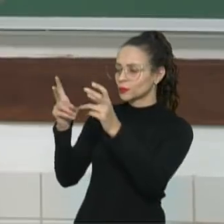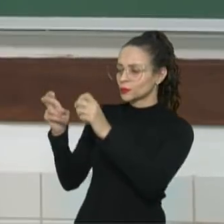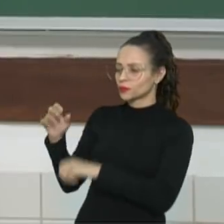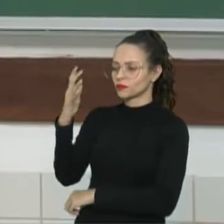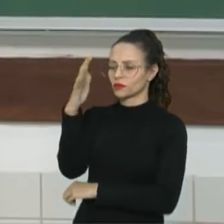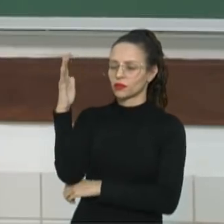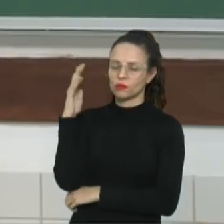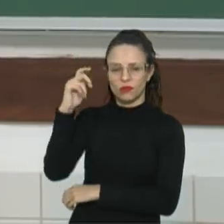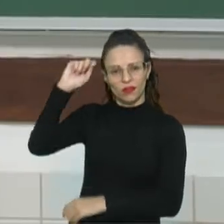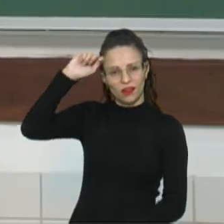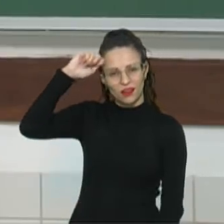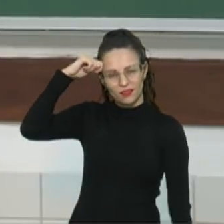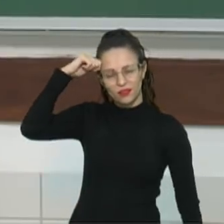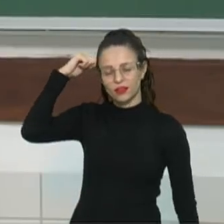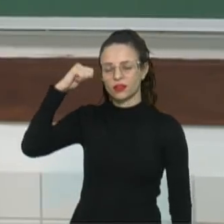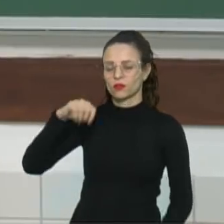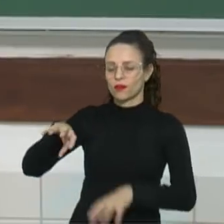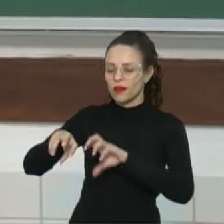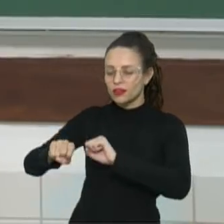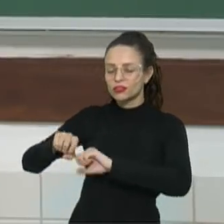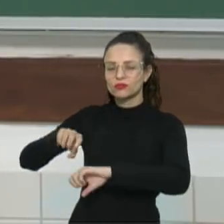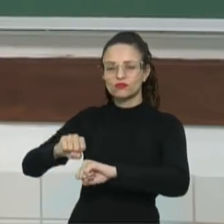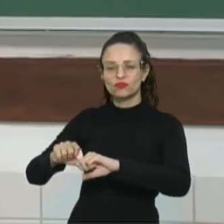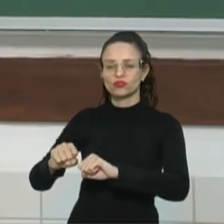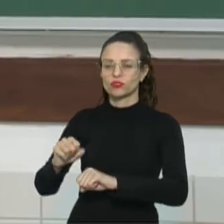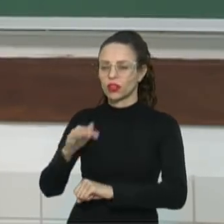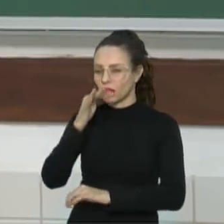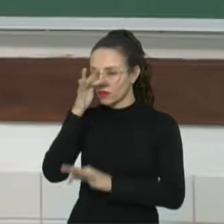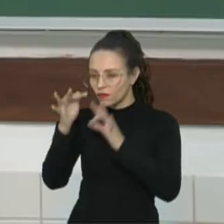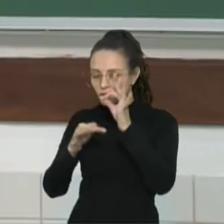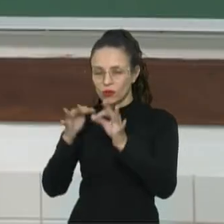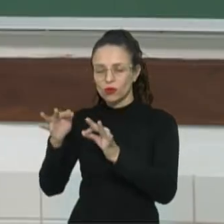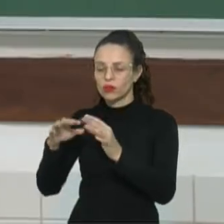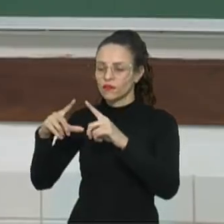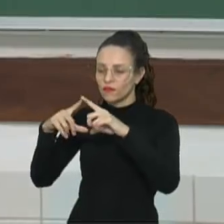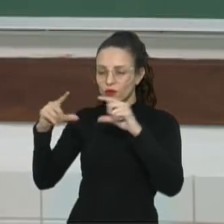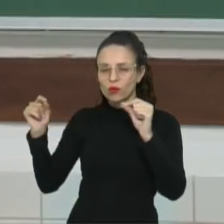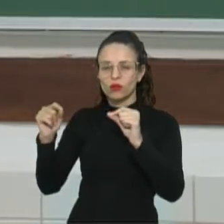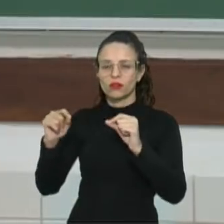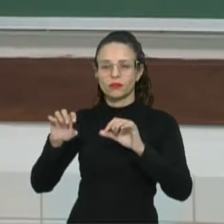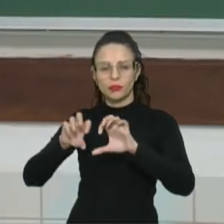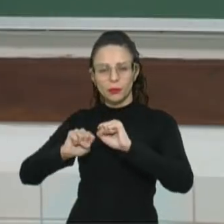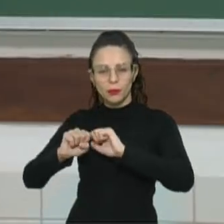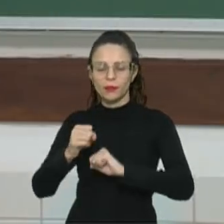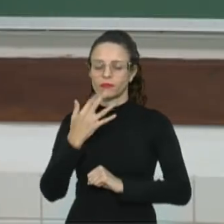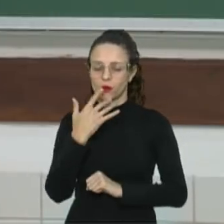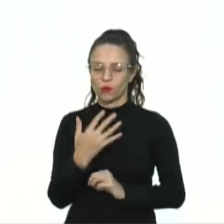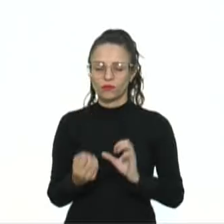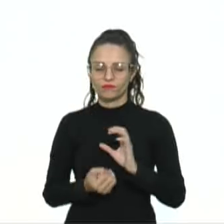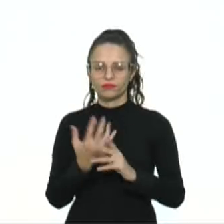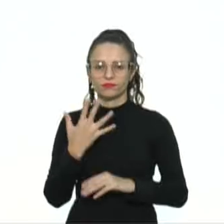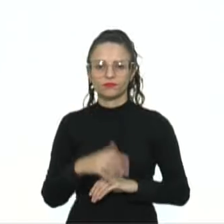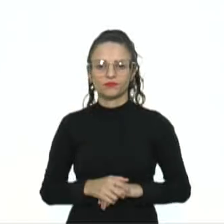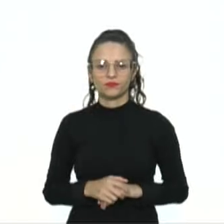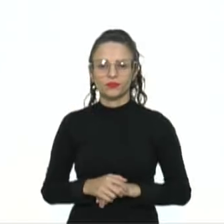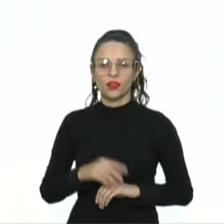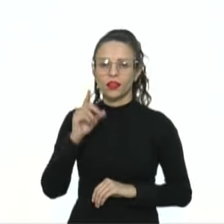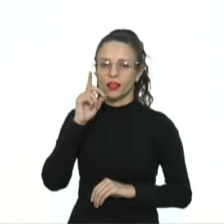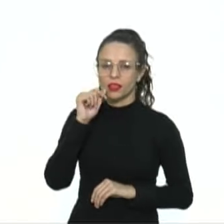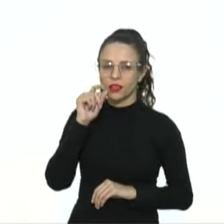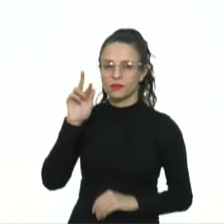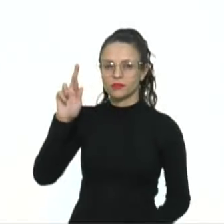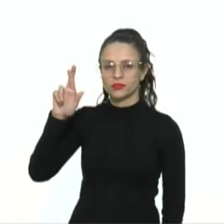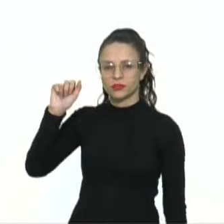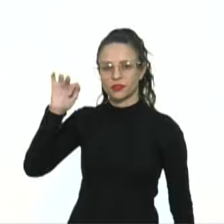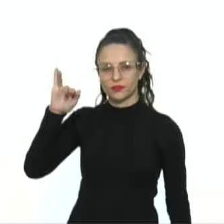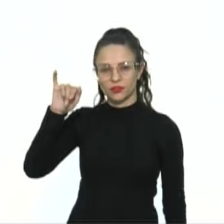Então, carvão, argila, flores, né, folhas. Agora, lápis grafite, né?